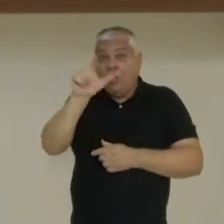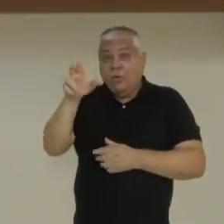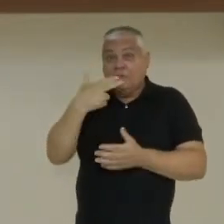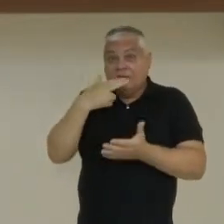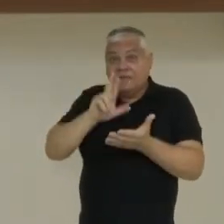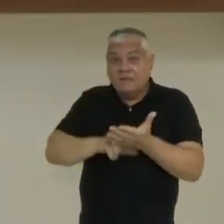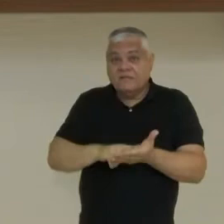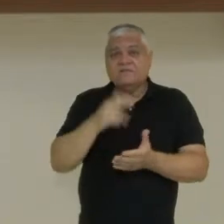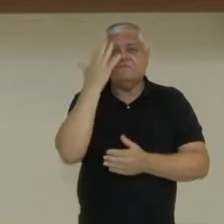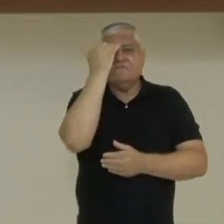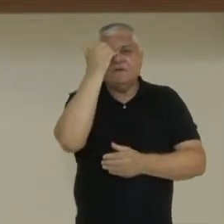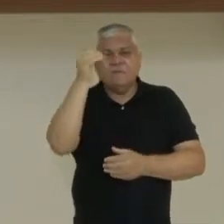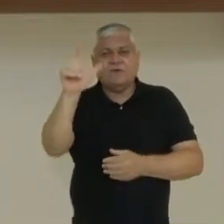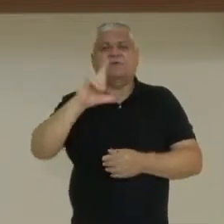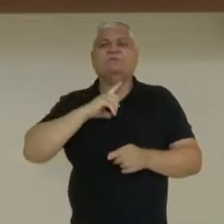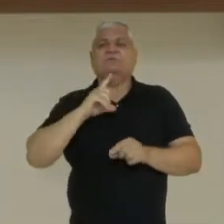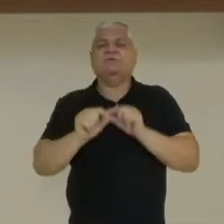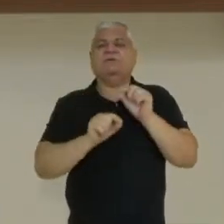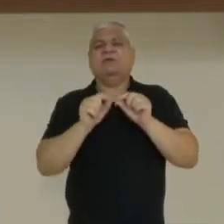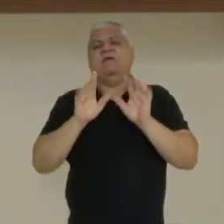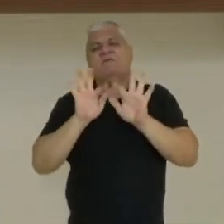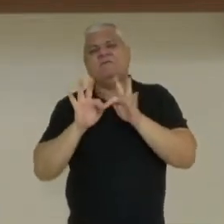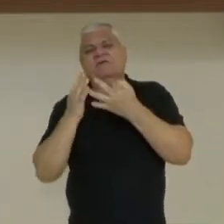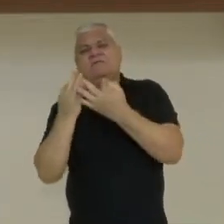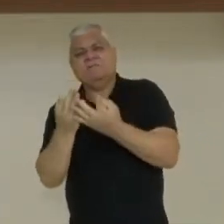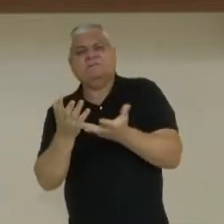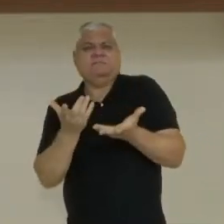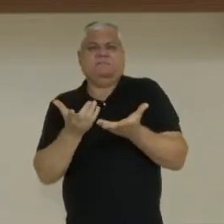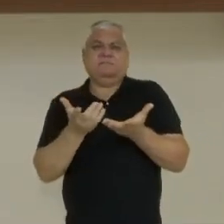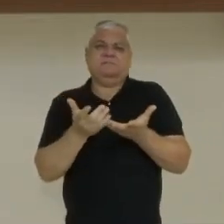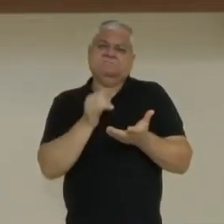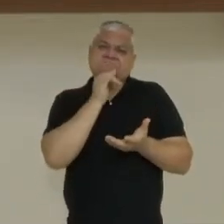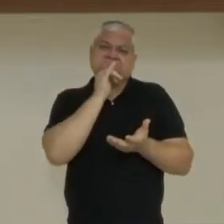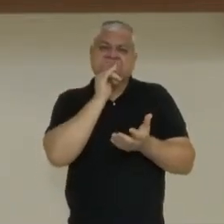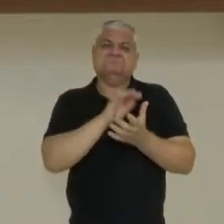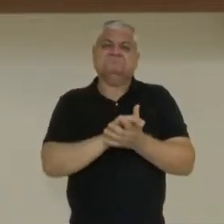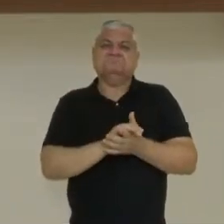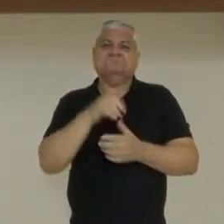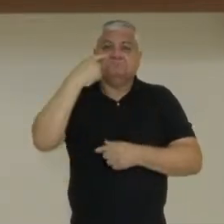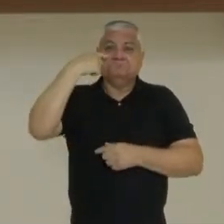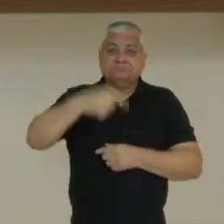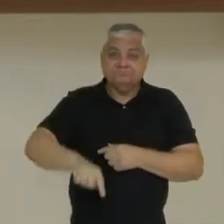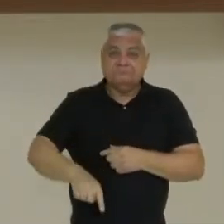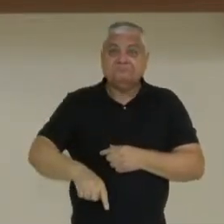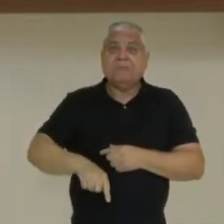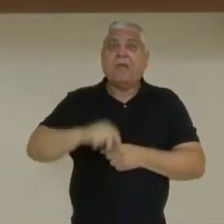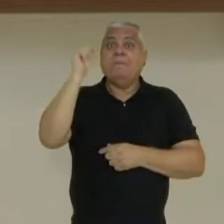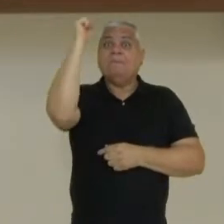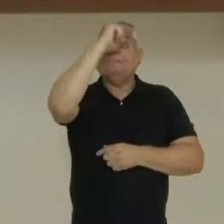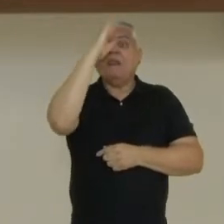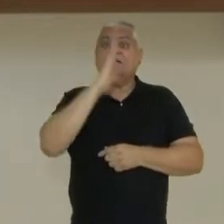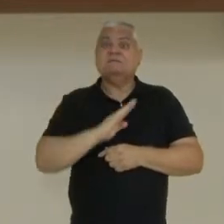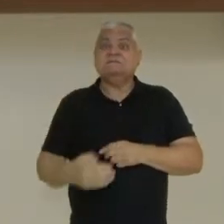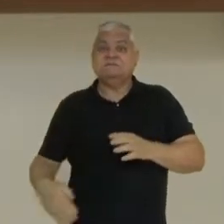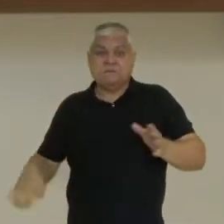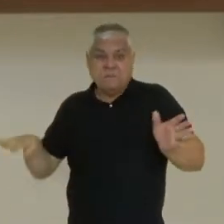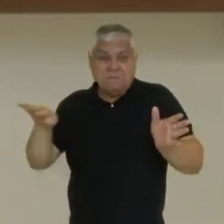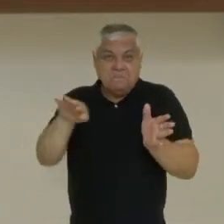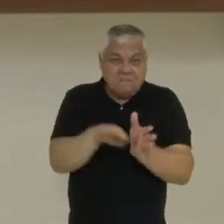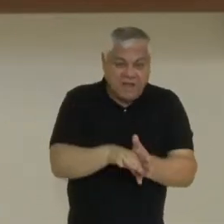famosas, né, que não são cartas familiares, por exemplo, a carta do descobrimento do Brasil, né, que dá mais ou menos